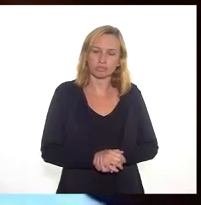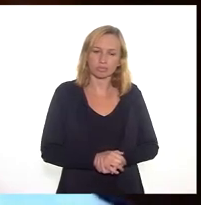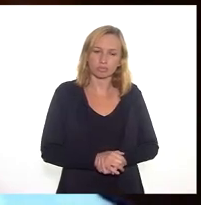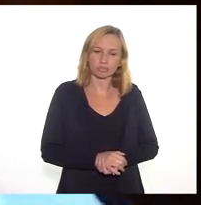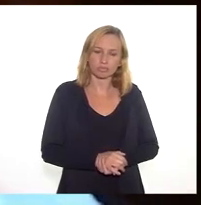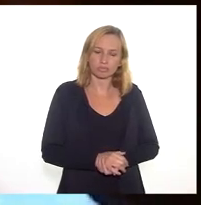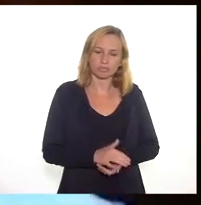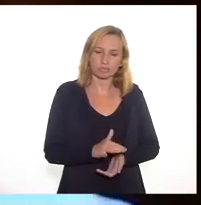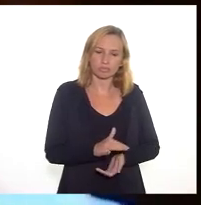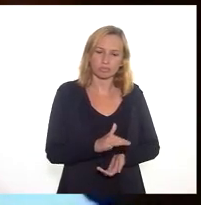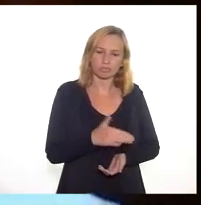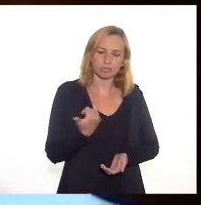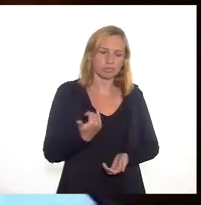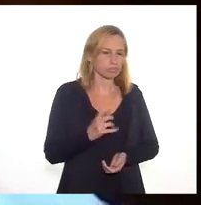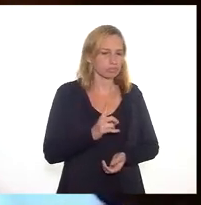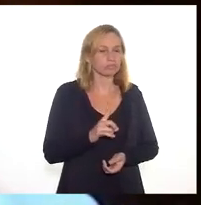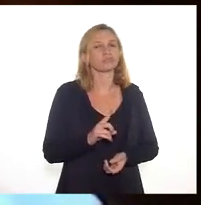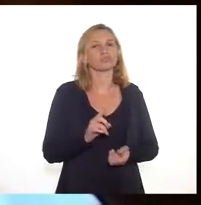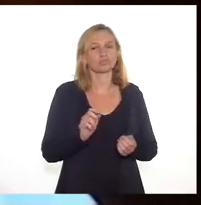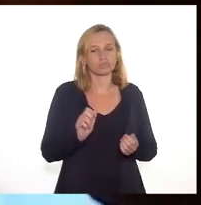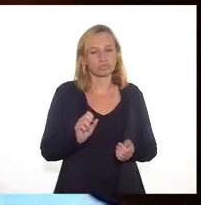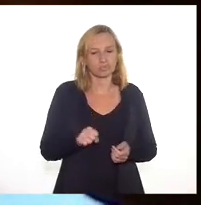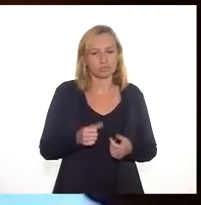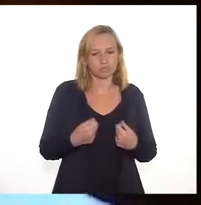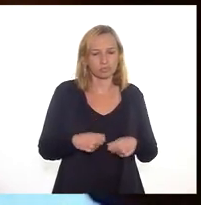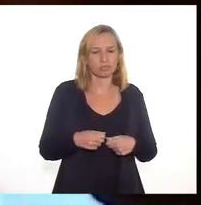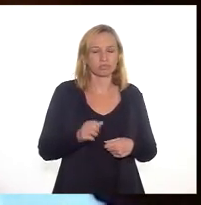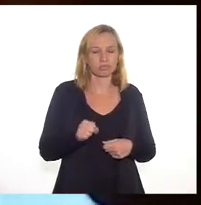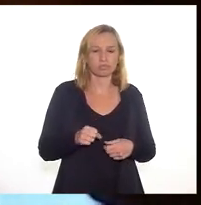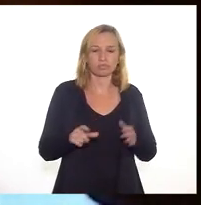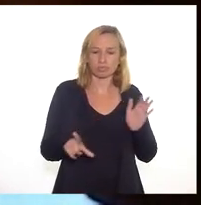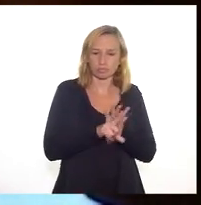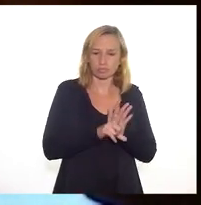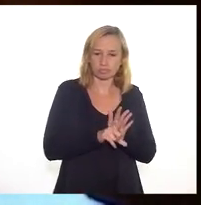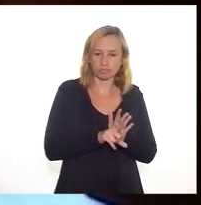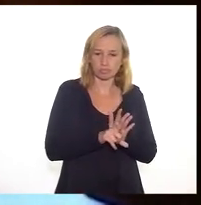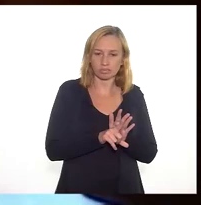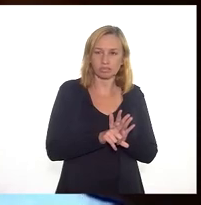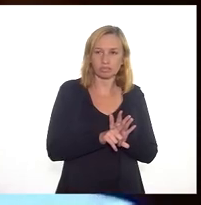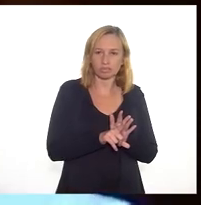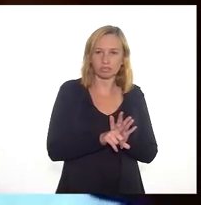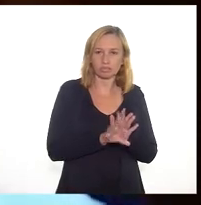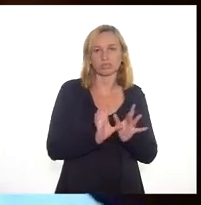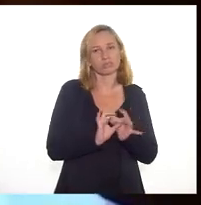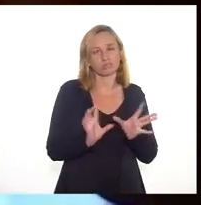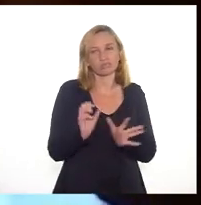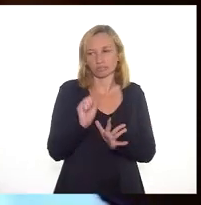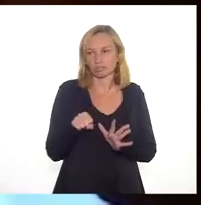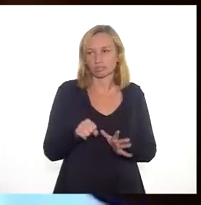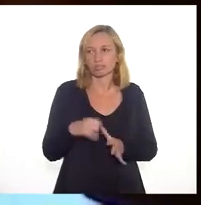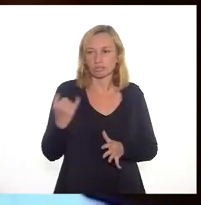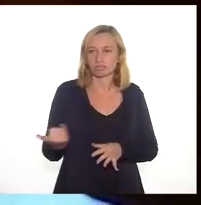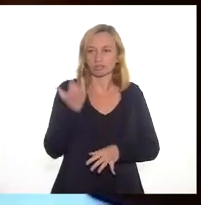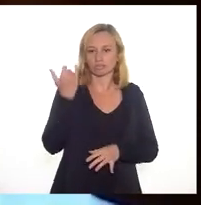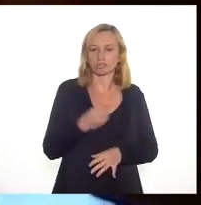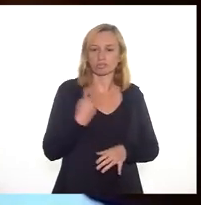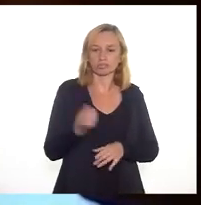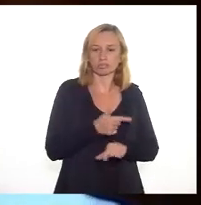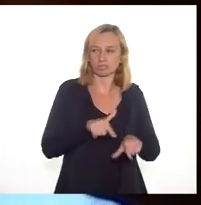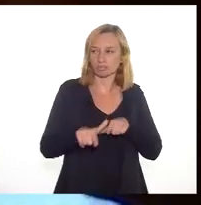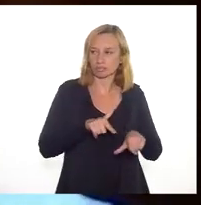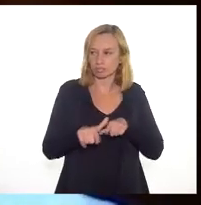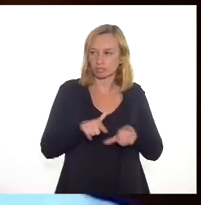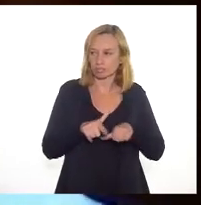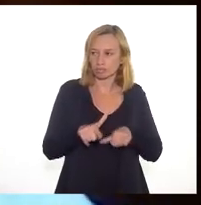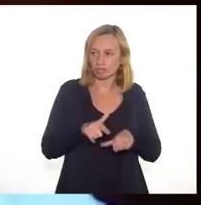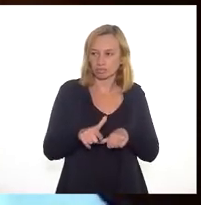ou repressivas. Elas são necessárias, sim, e a lei garante essas penas, essas penalidades. Agora, é muito importante que a gente trabalhe